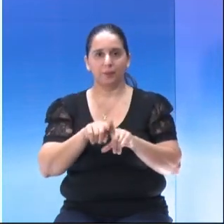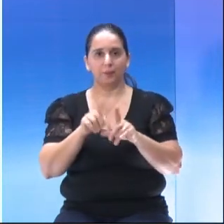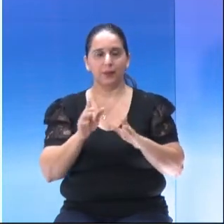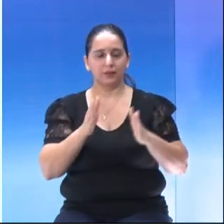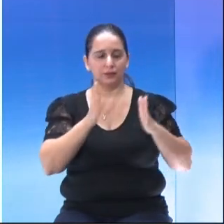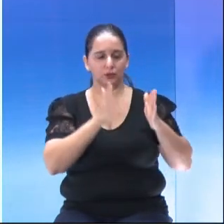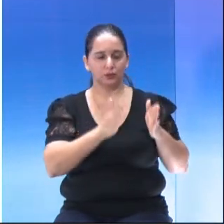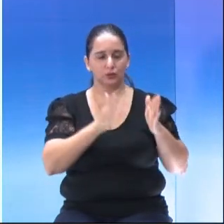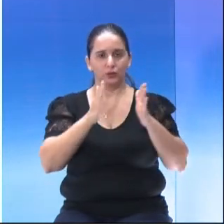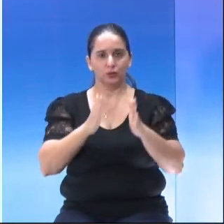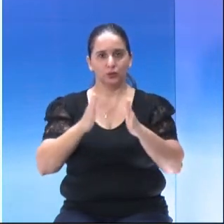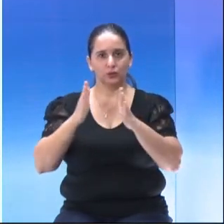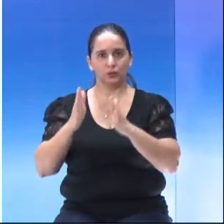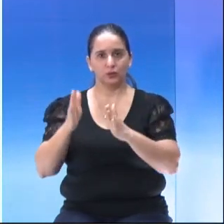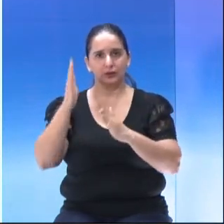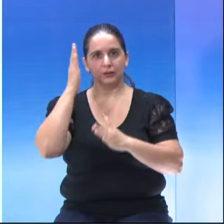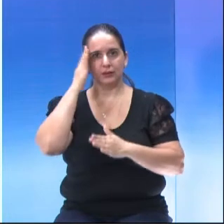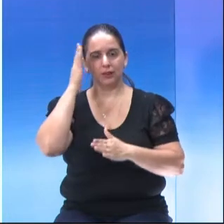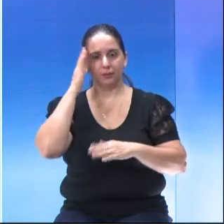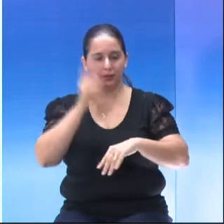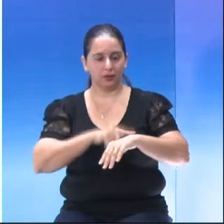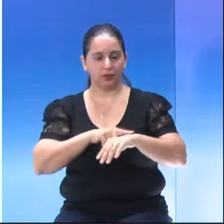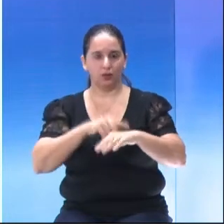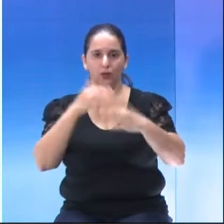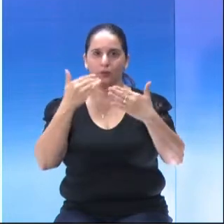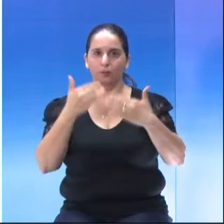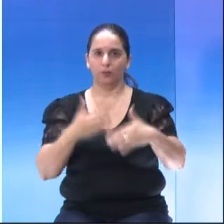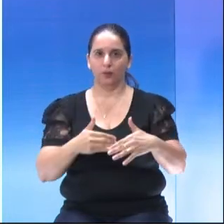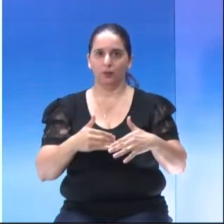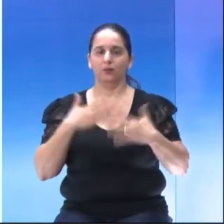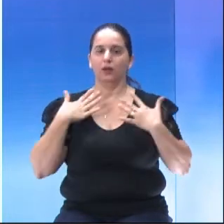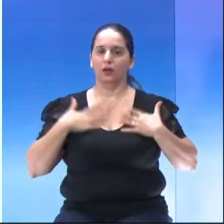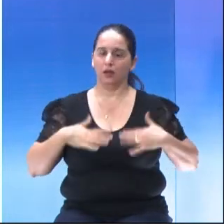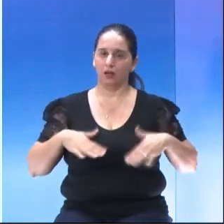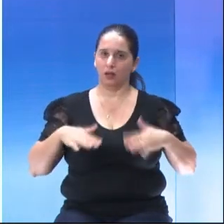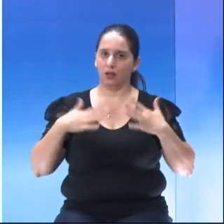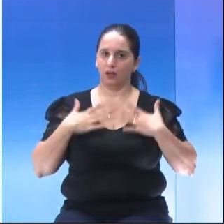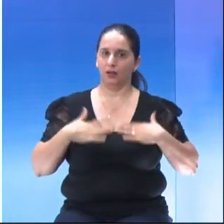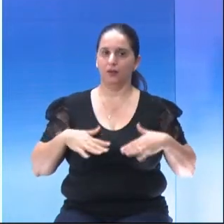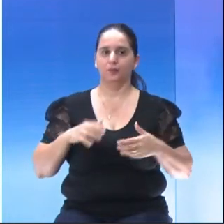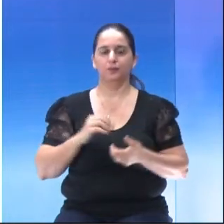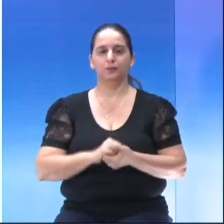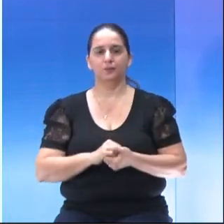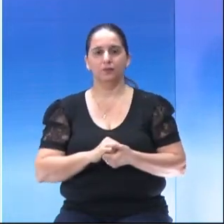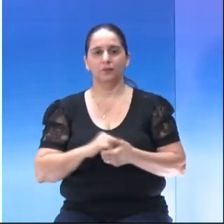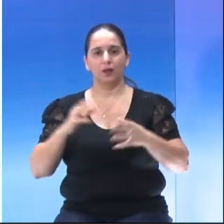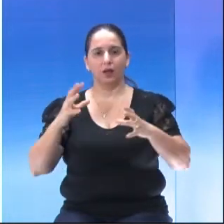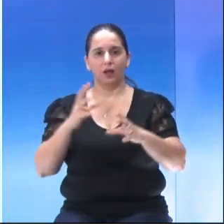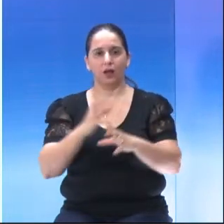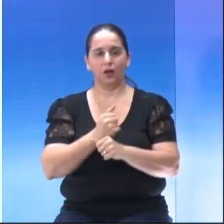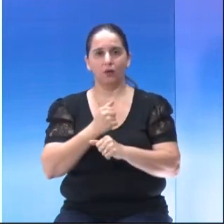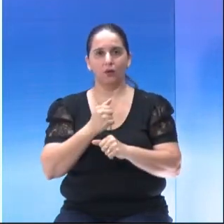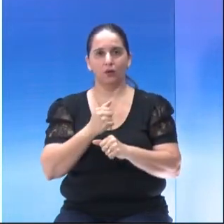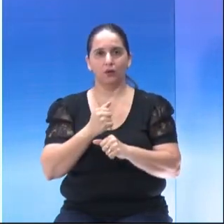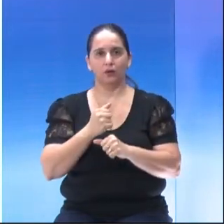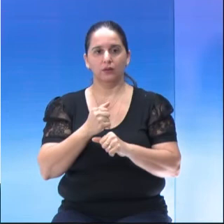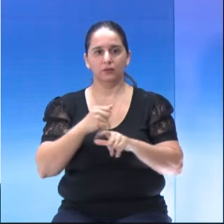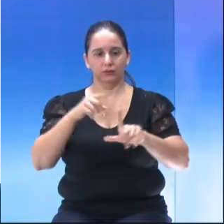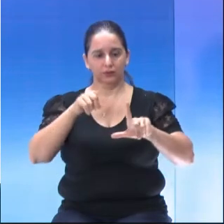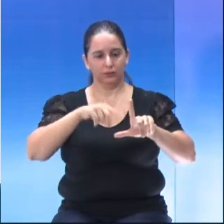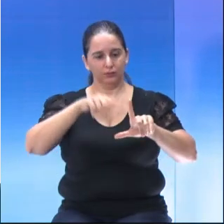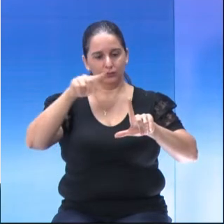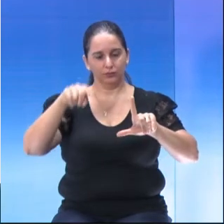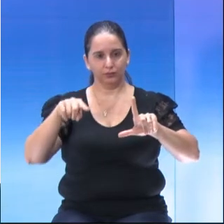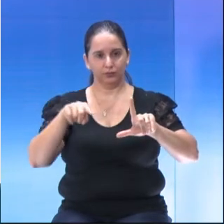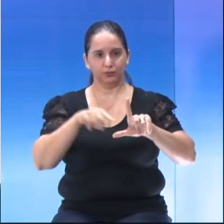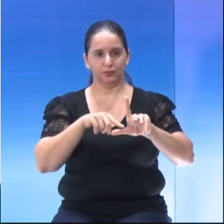passo a passo para você, na hora lá da prova, ir com calma. Então vamos lá, vamos calcular a área agora desse triângulo